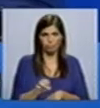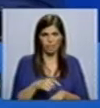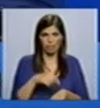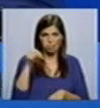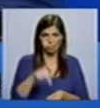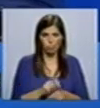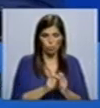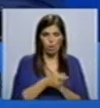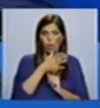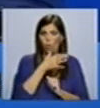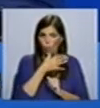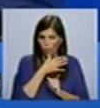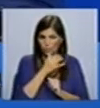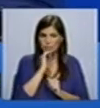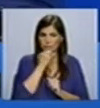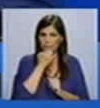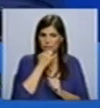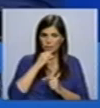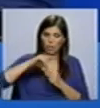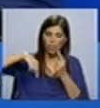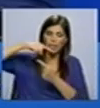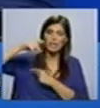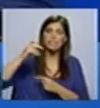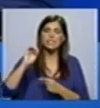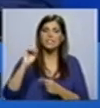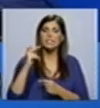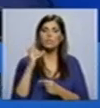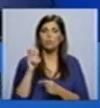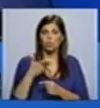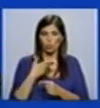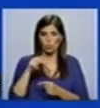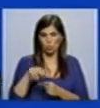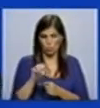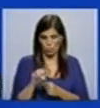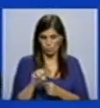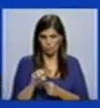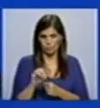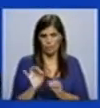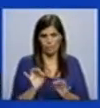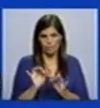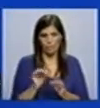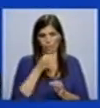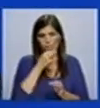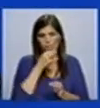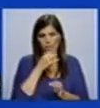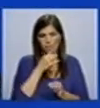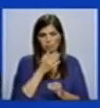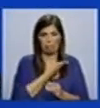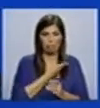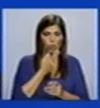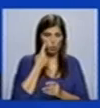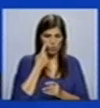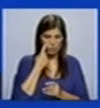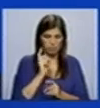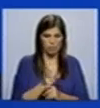Há também segredos sobre os anéis de Saturno. É verdade, olha, que é como quem diz, vamos falar de velhos conhecidos. E